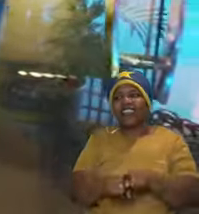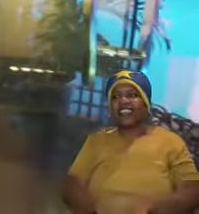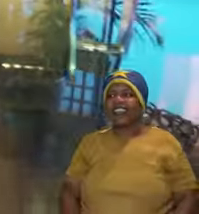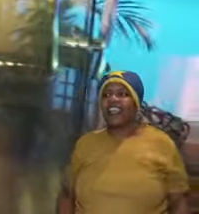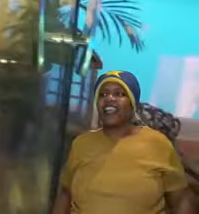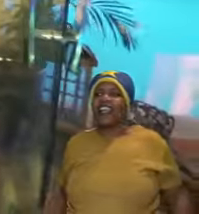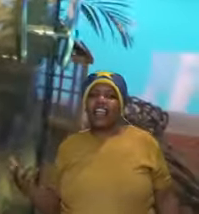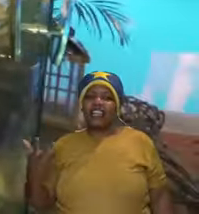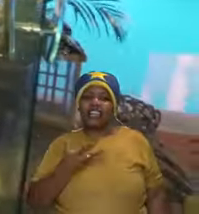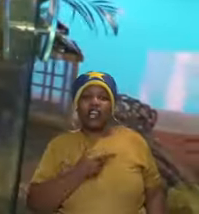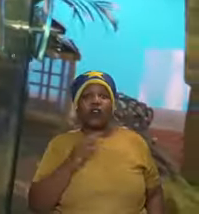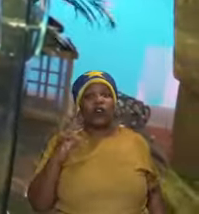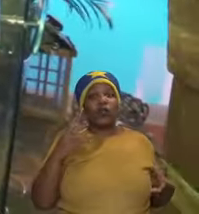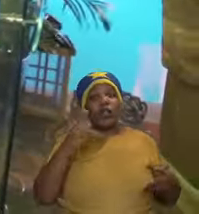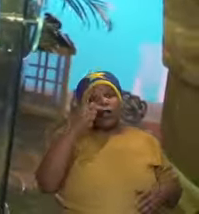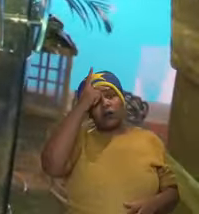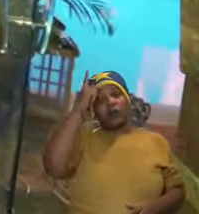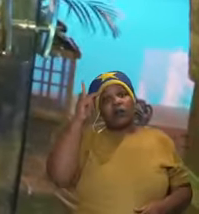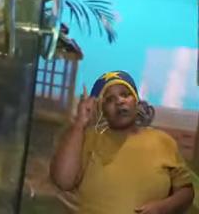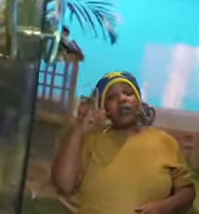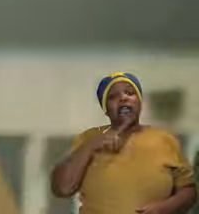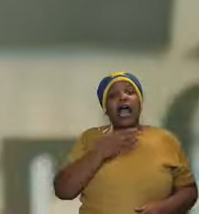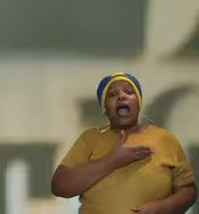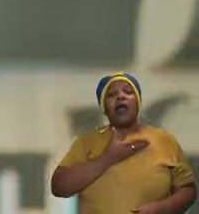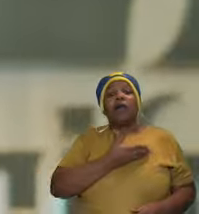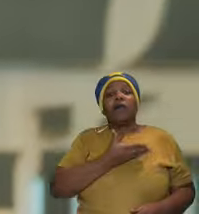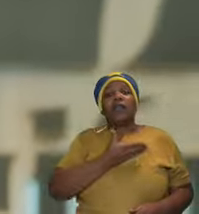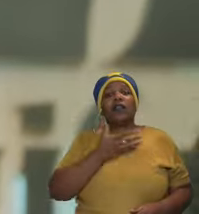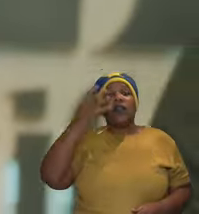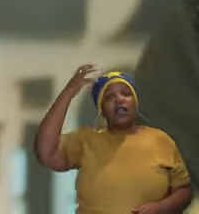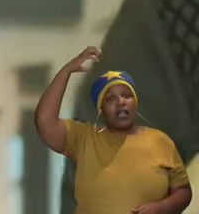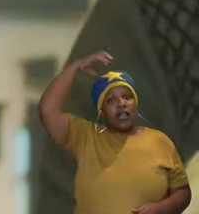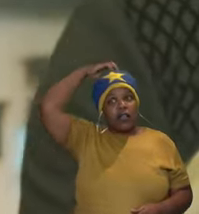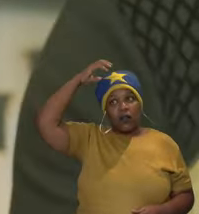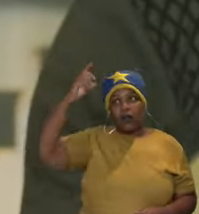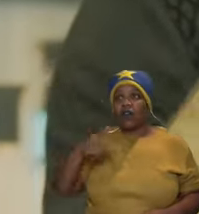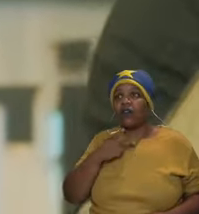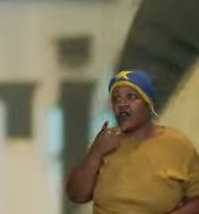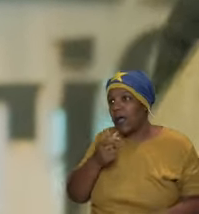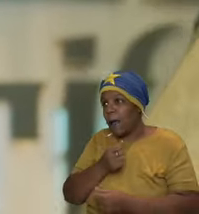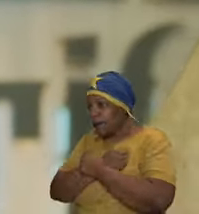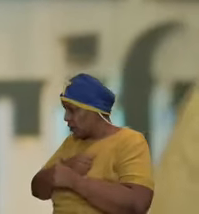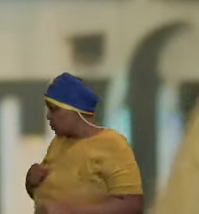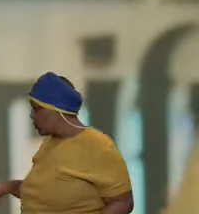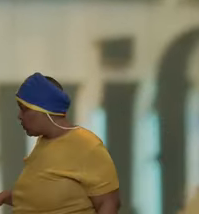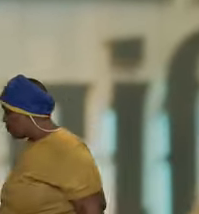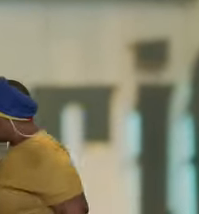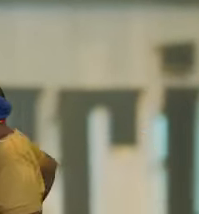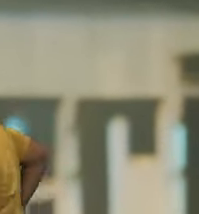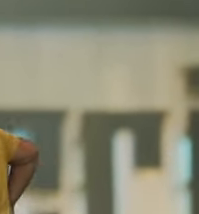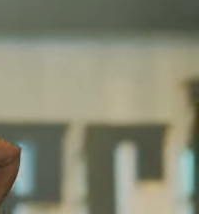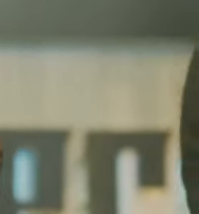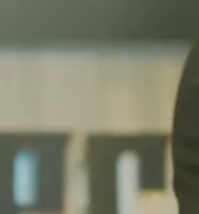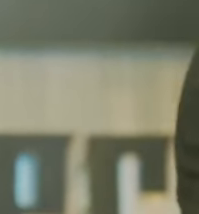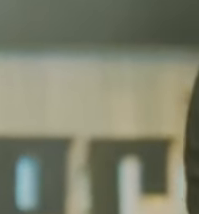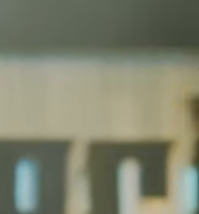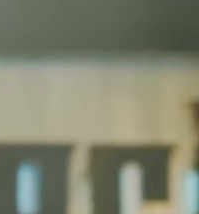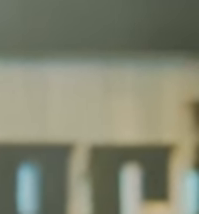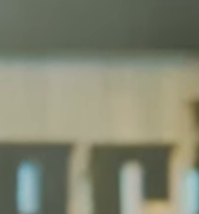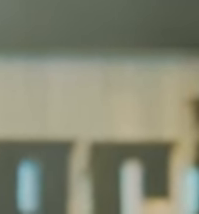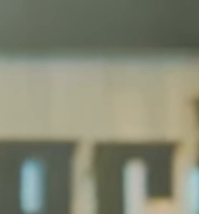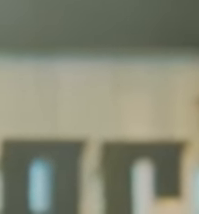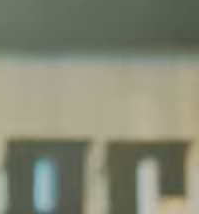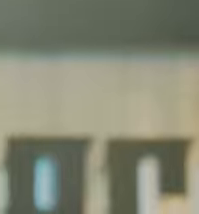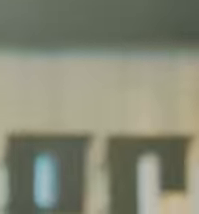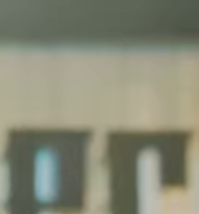Salve, salve a todos os marcianos aí. Quero mandar um abraço também pro meu amigo Rei do Cirurgião Moral, mano. Abração do coração aqui, velho. Gosto Nossa. Muito de você. Valeu, tamo rei. Junto,